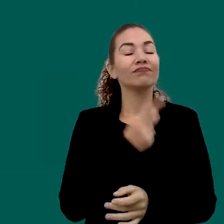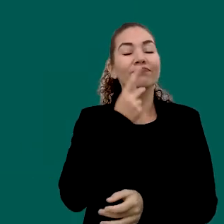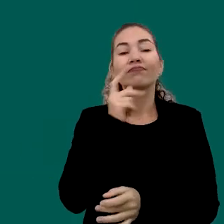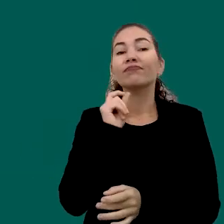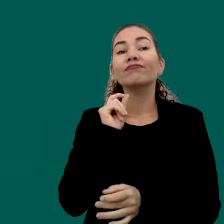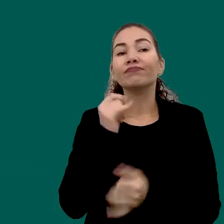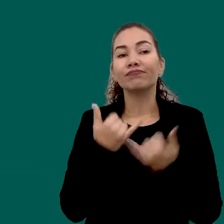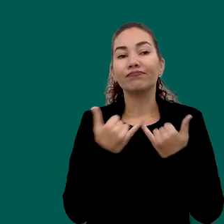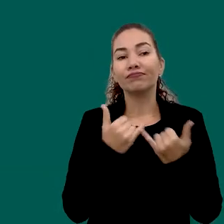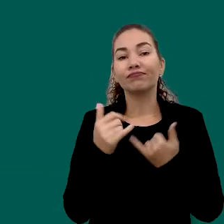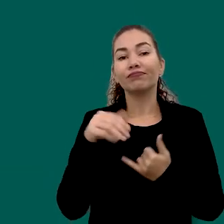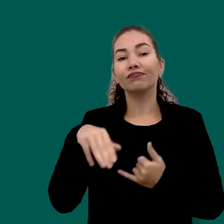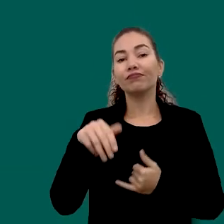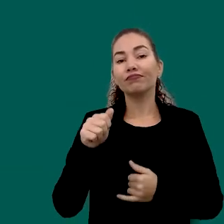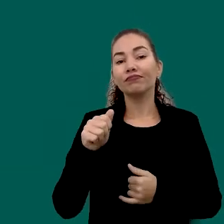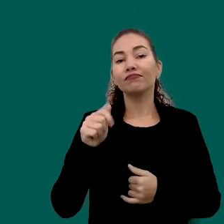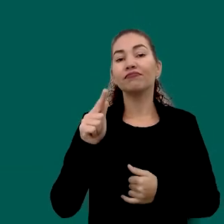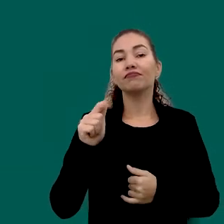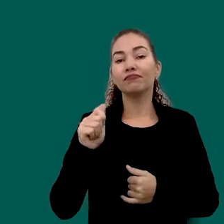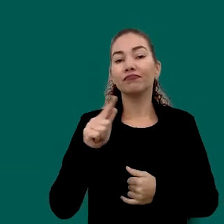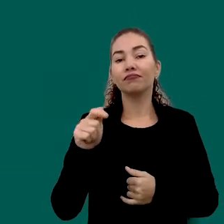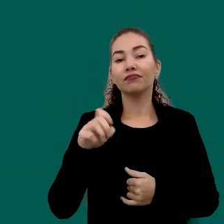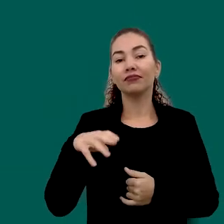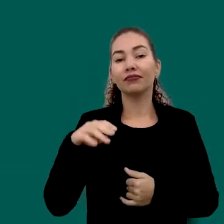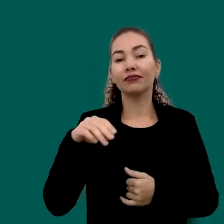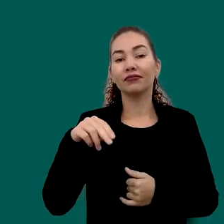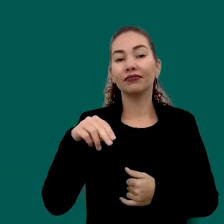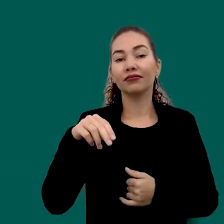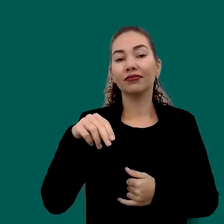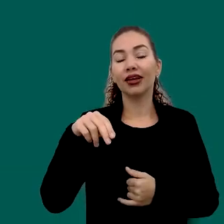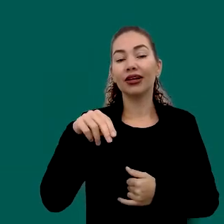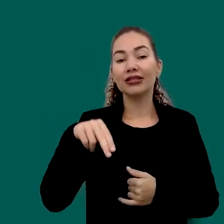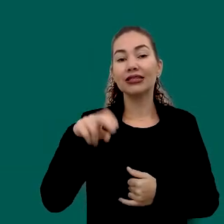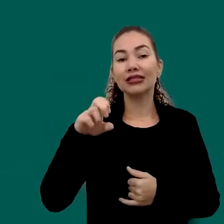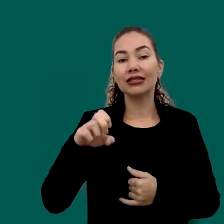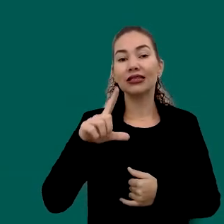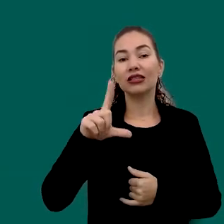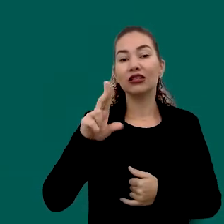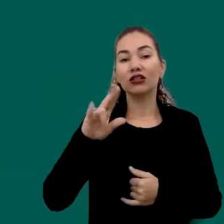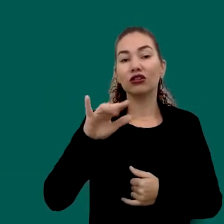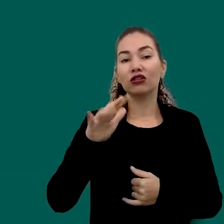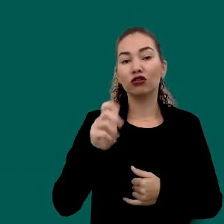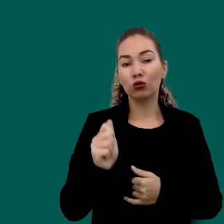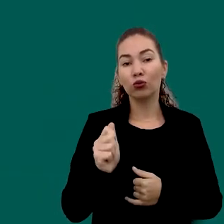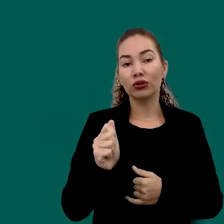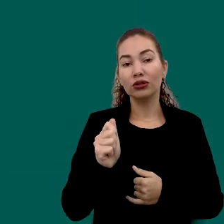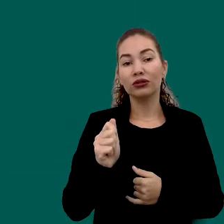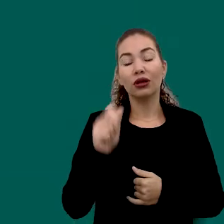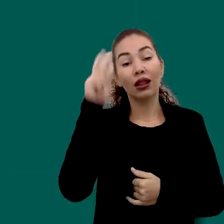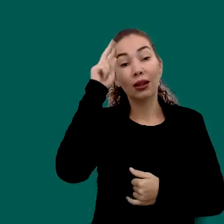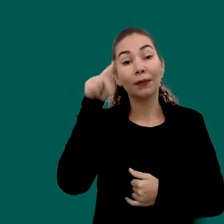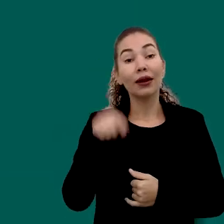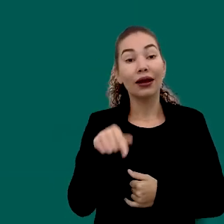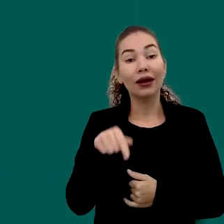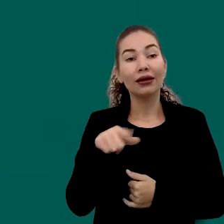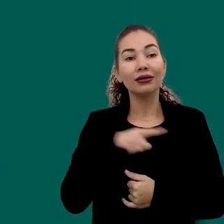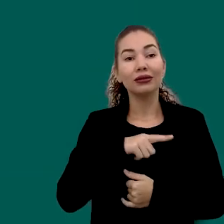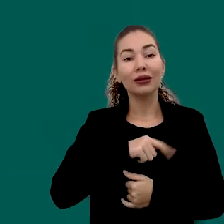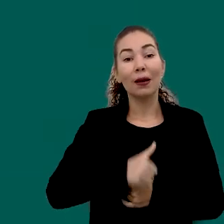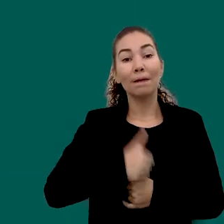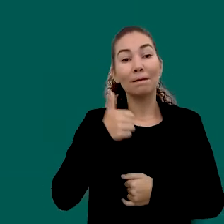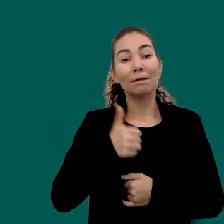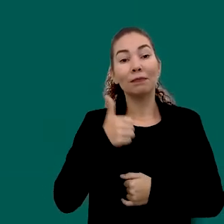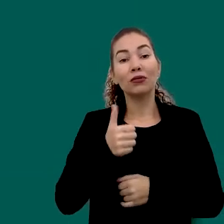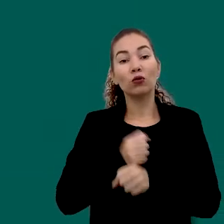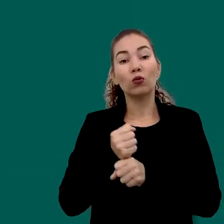exemplo, até do próprio Magazine Luiza, a gente diz, nossa, o Magazine Luiza é tão bom, os caras fazem tão perfeito. Mas vamos lembrar que o Magazine Luiza criou o seu primeiro e-commerce